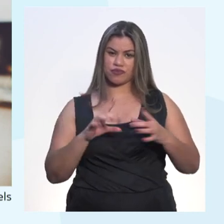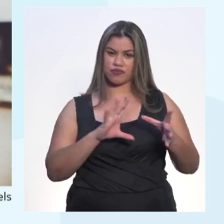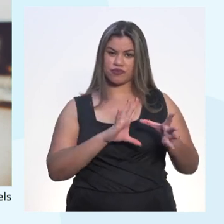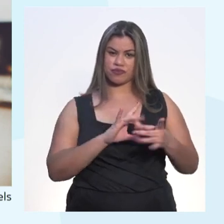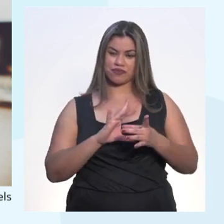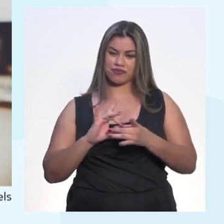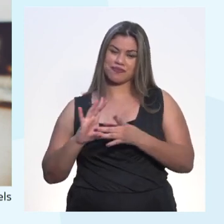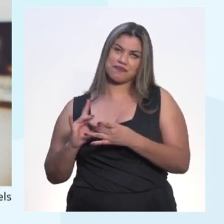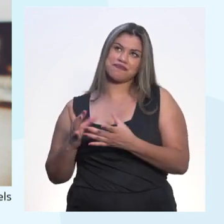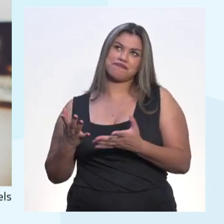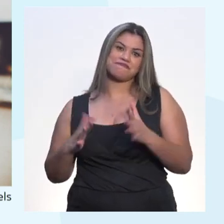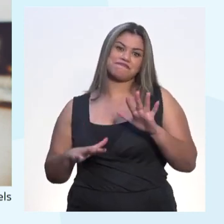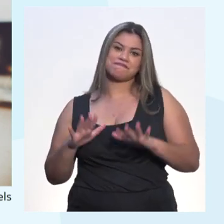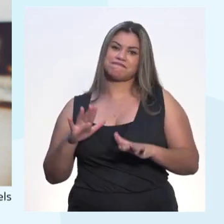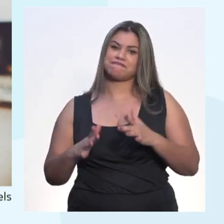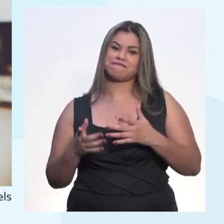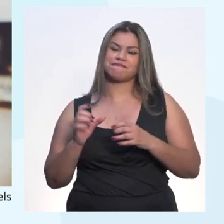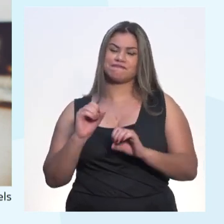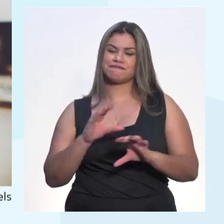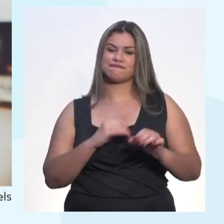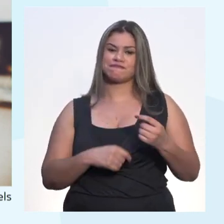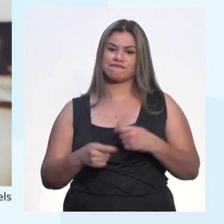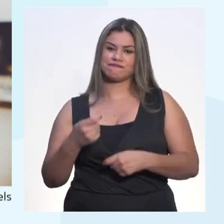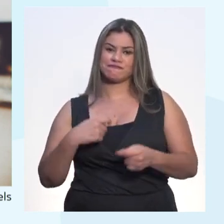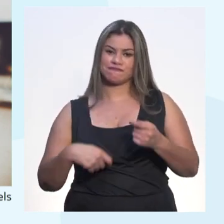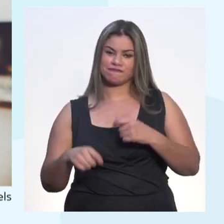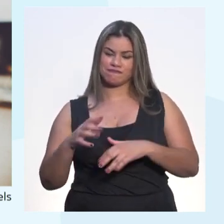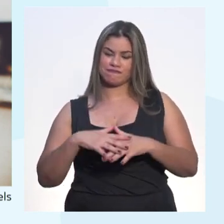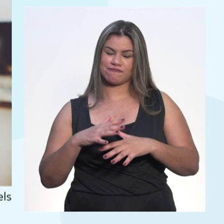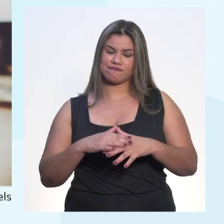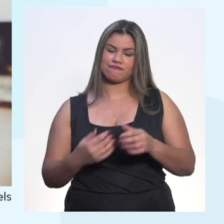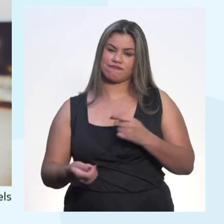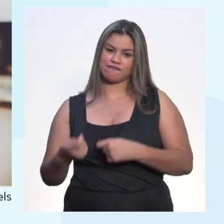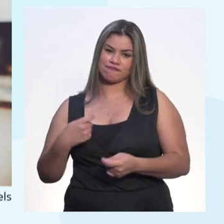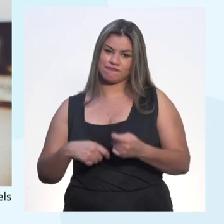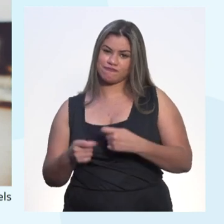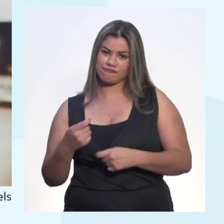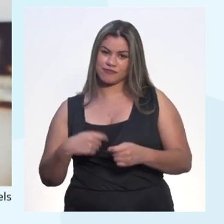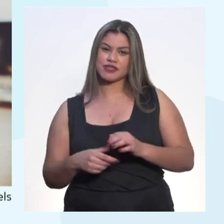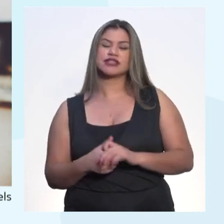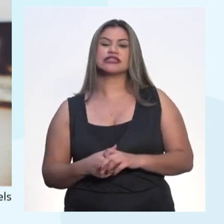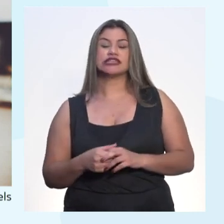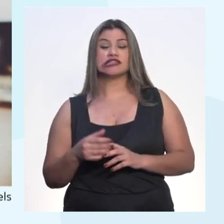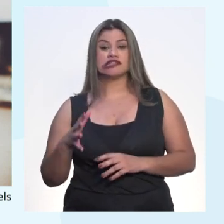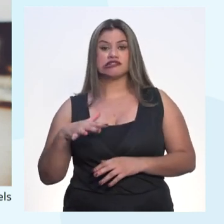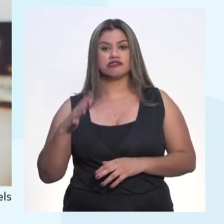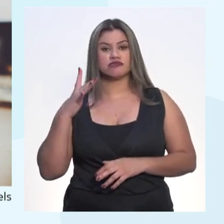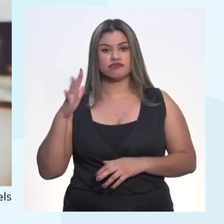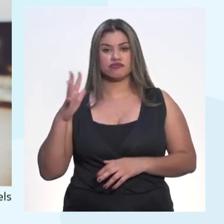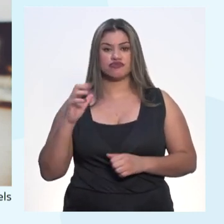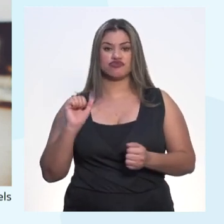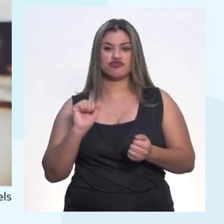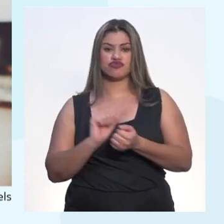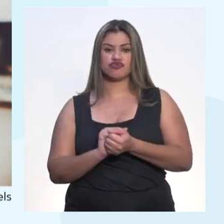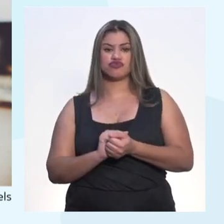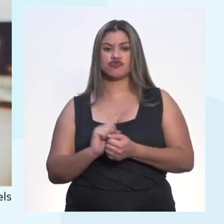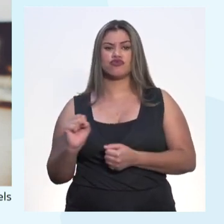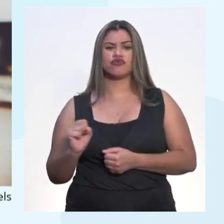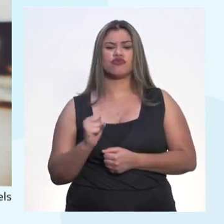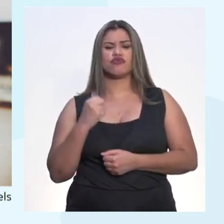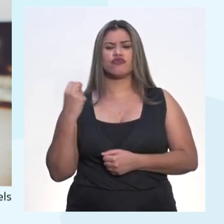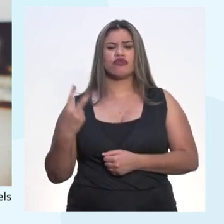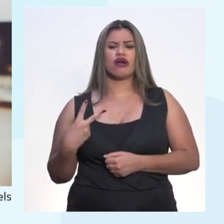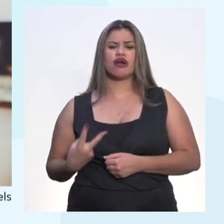de repente, de educação financeira, matemática financeira. Então, nós vamos pensar juntos nessa situação aí. Qual será o